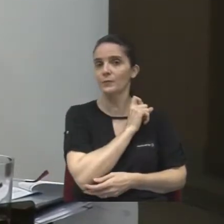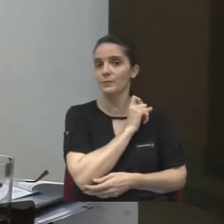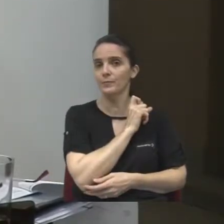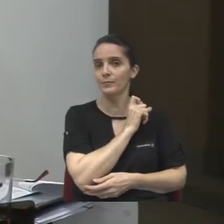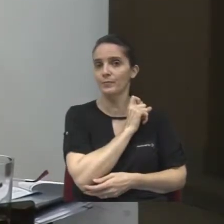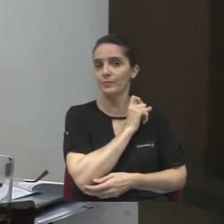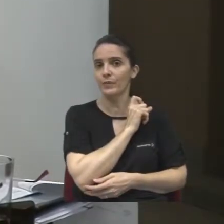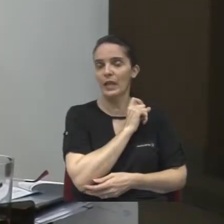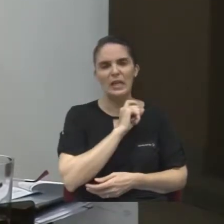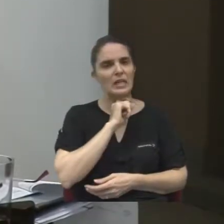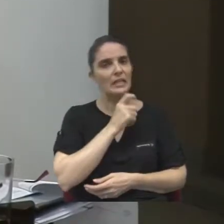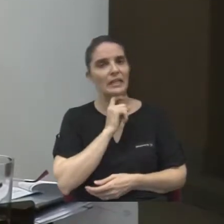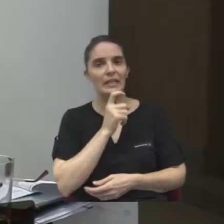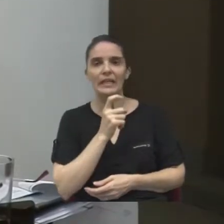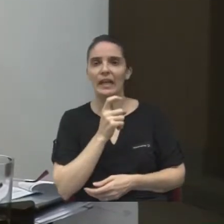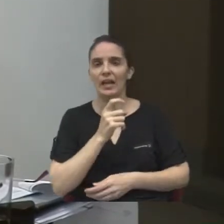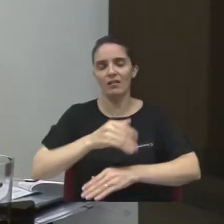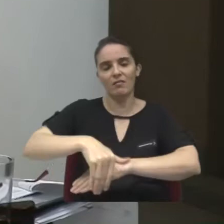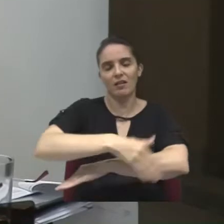a rua,